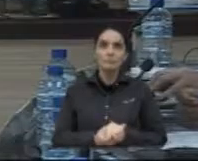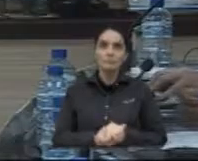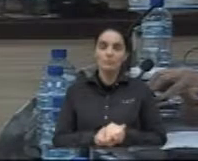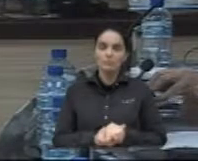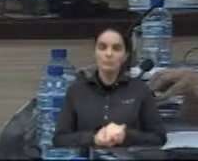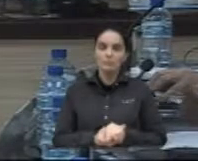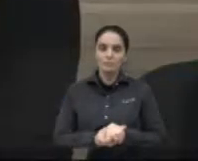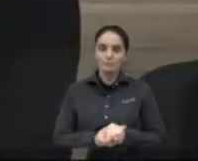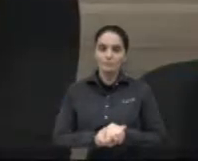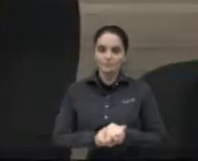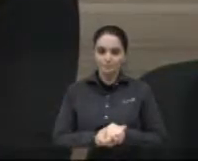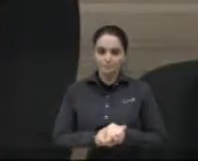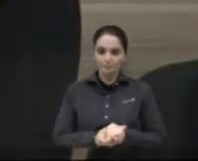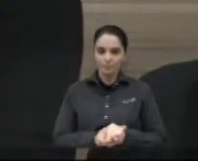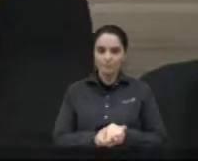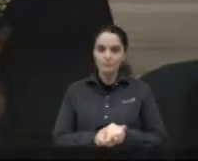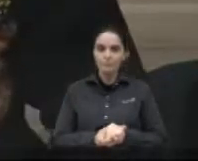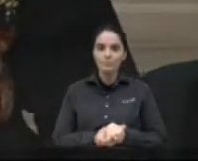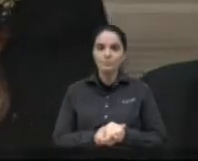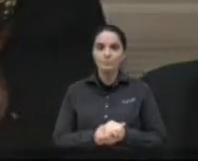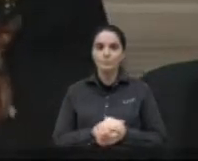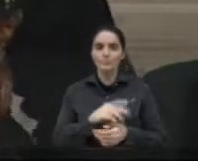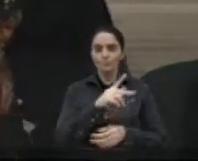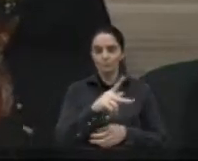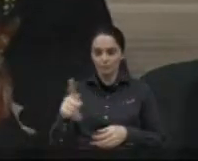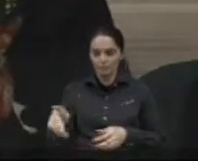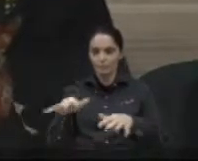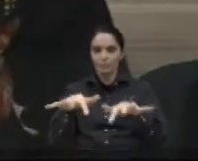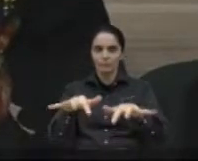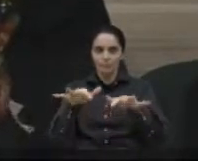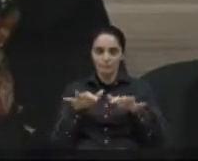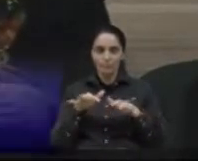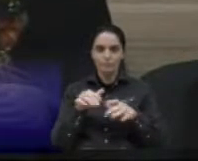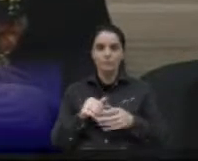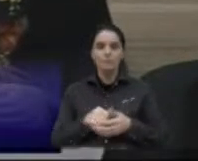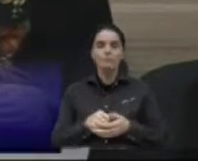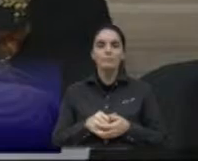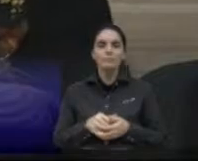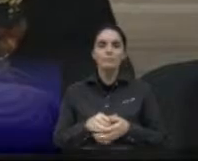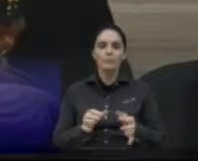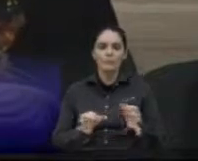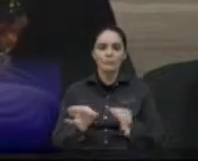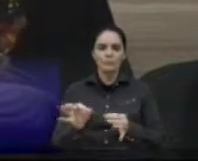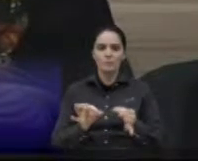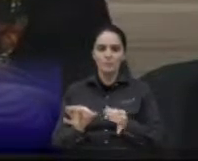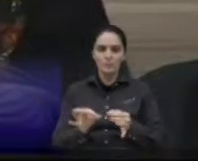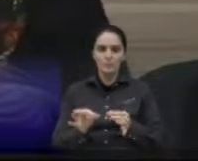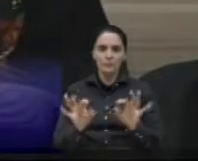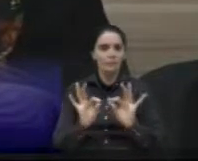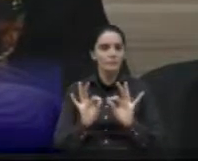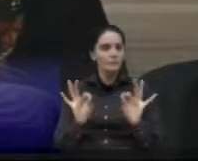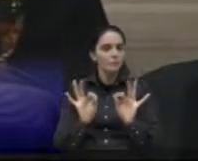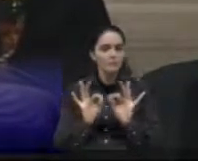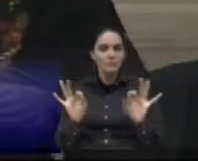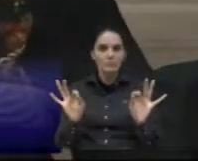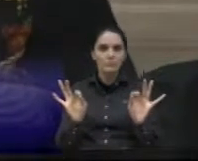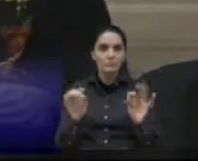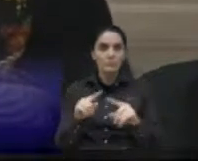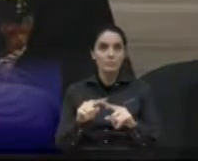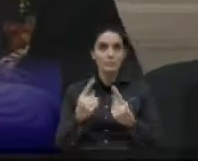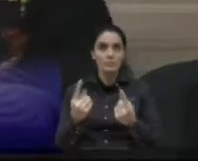públicos presentes e demais ouvintes. Esse é um projeto simples, mas de